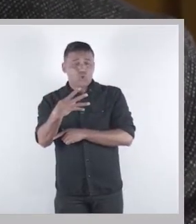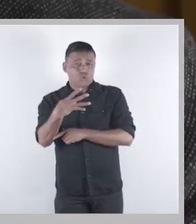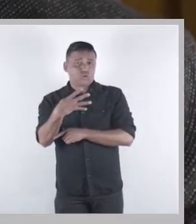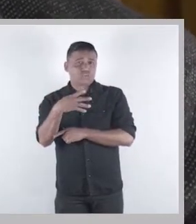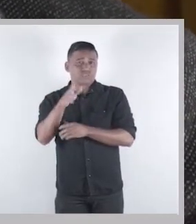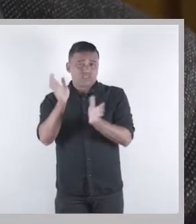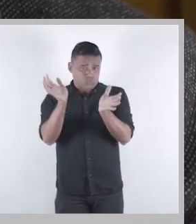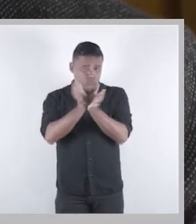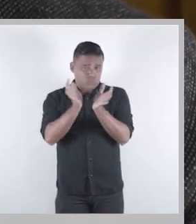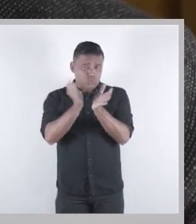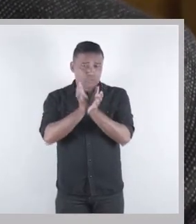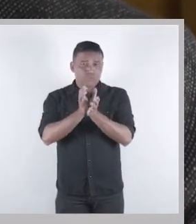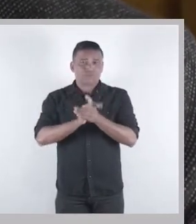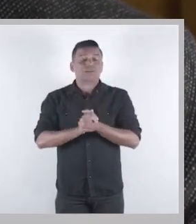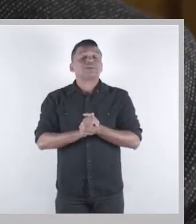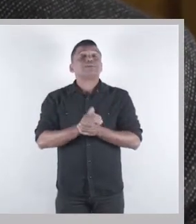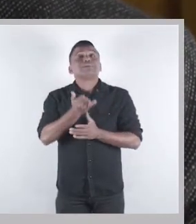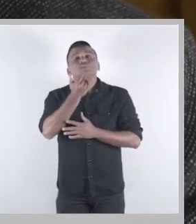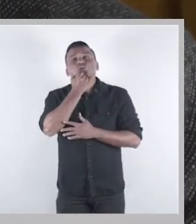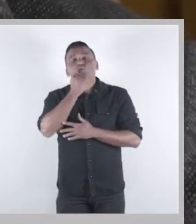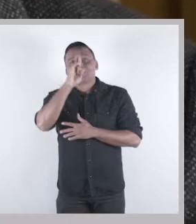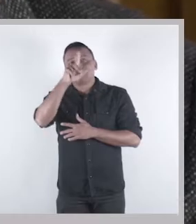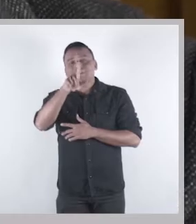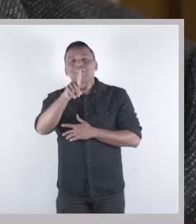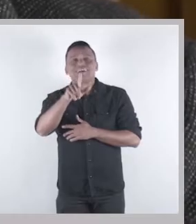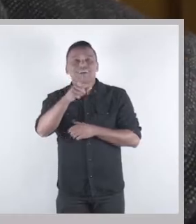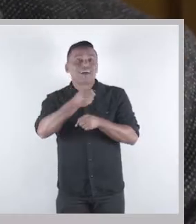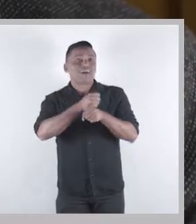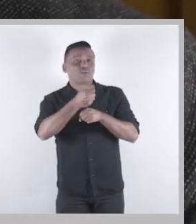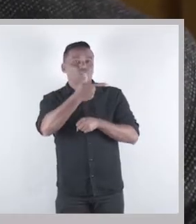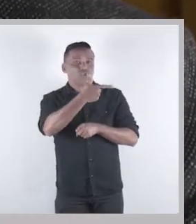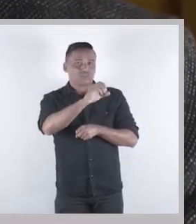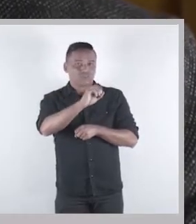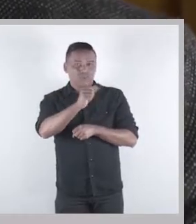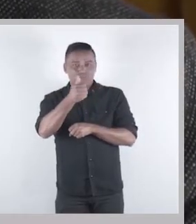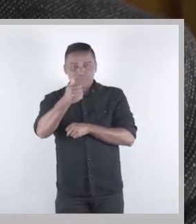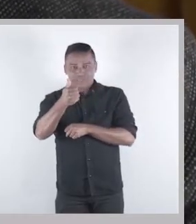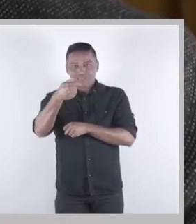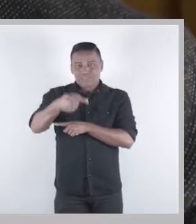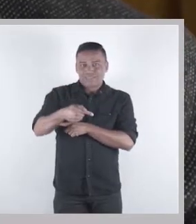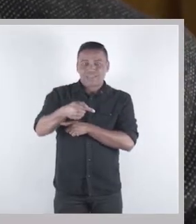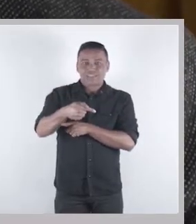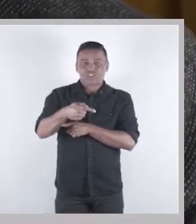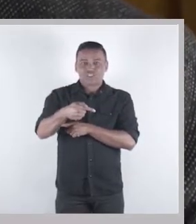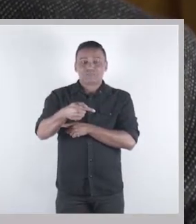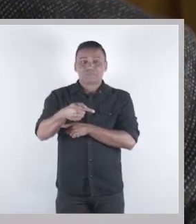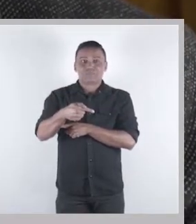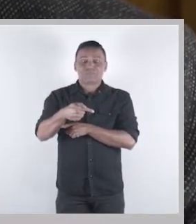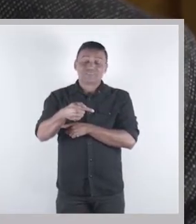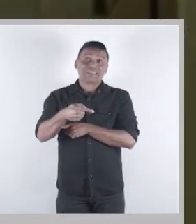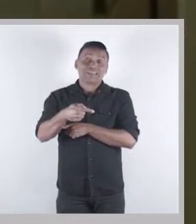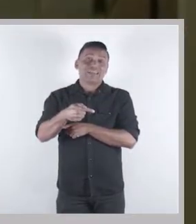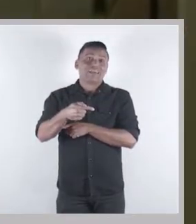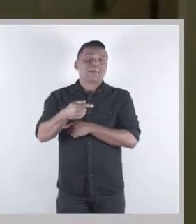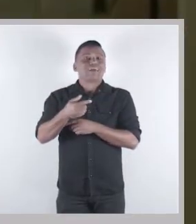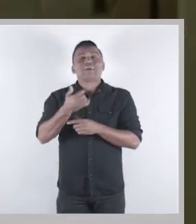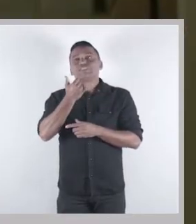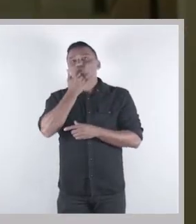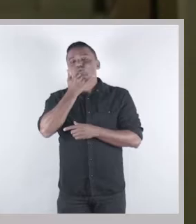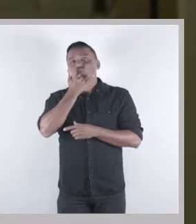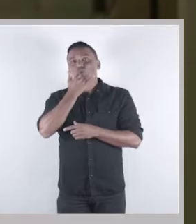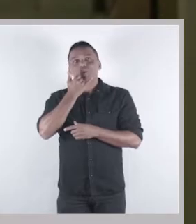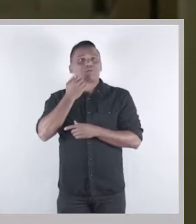2017/2017 né porque era 14ª dele eu troquei então em